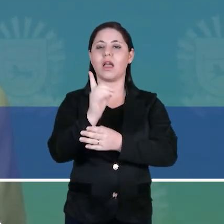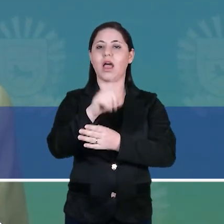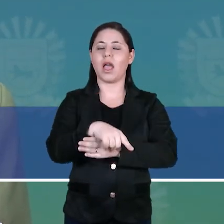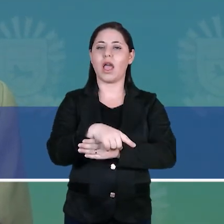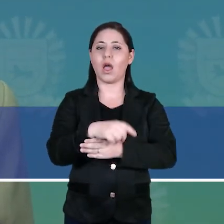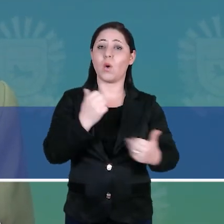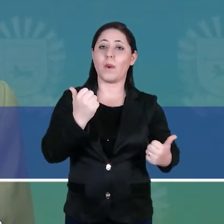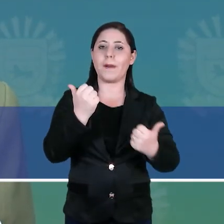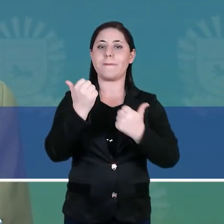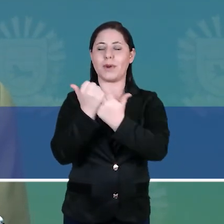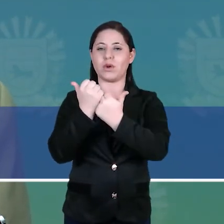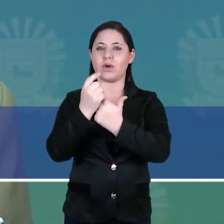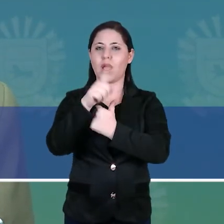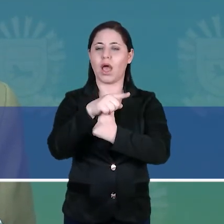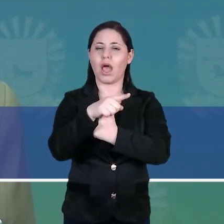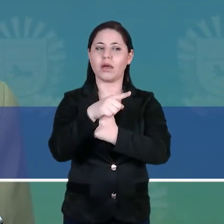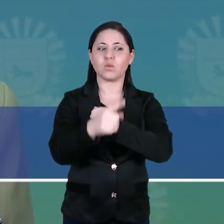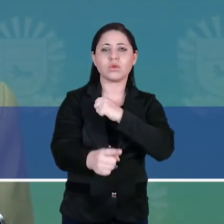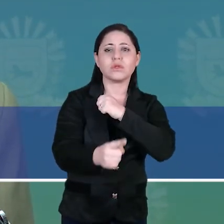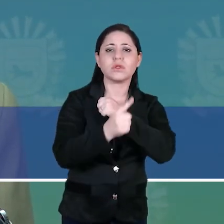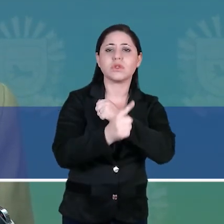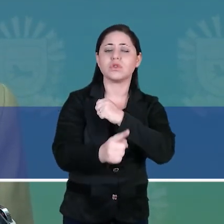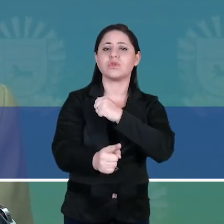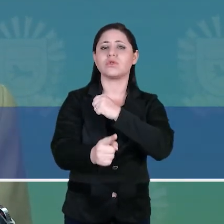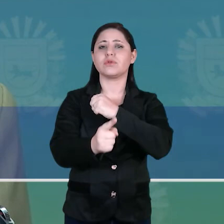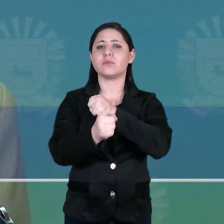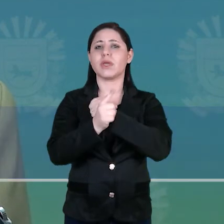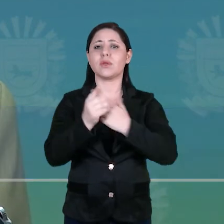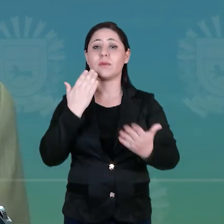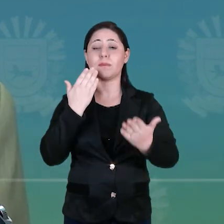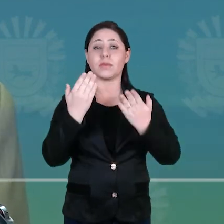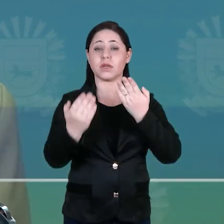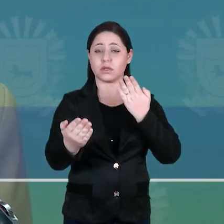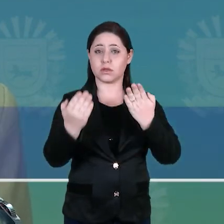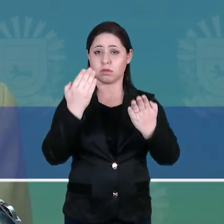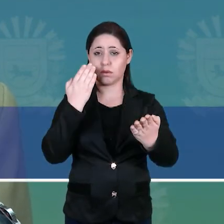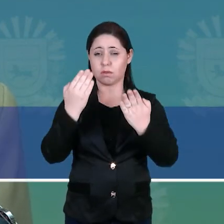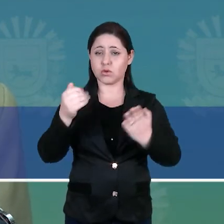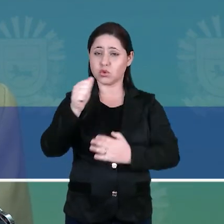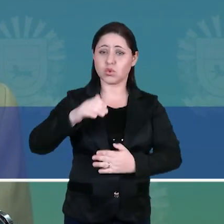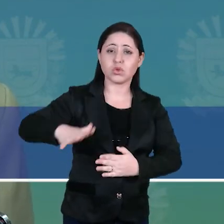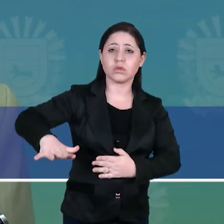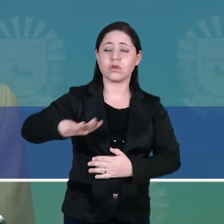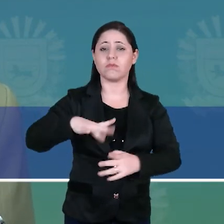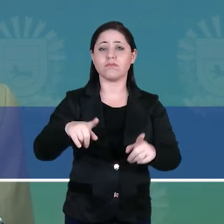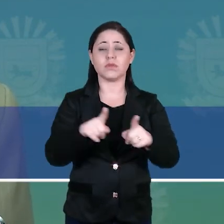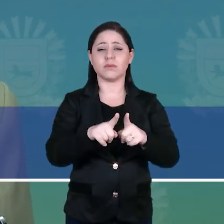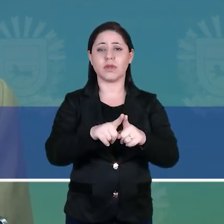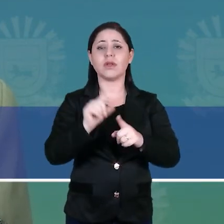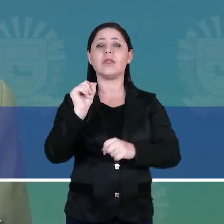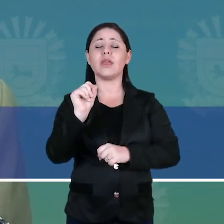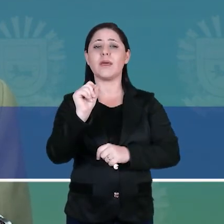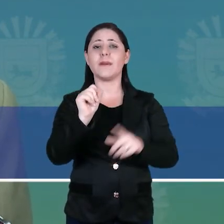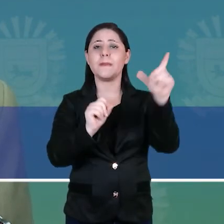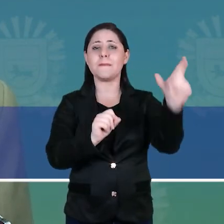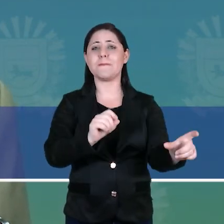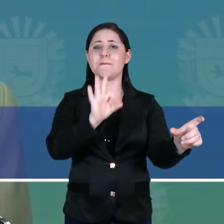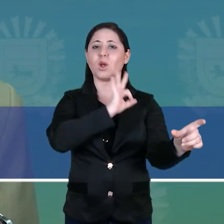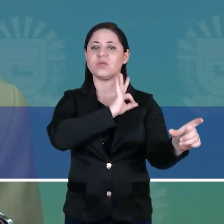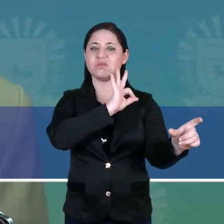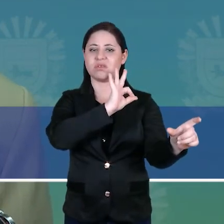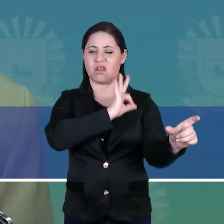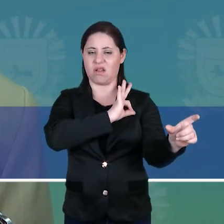cria, um apoio, uma assistência psicológica e social